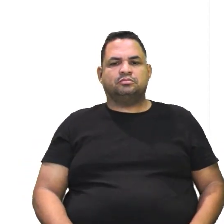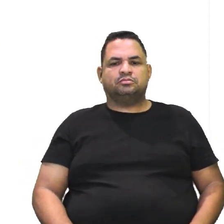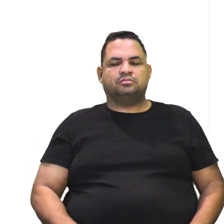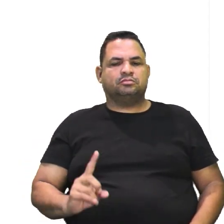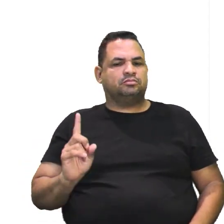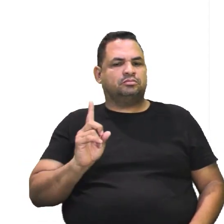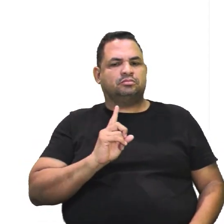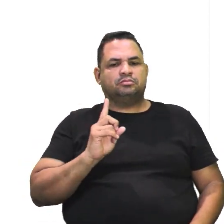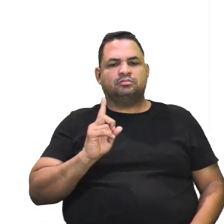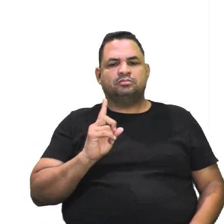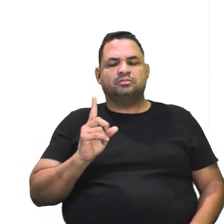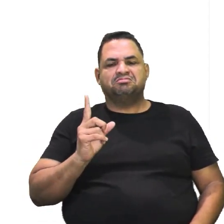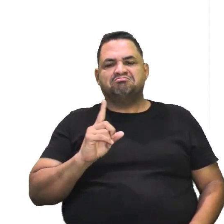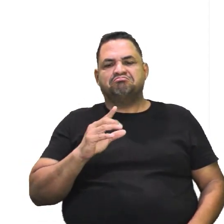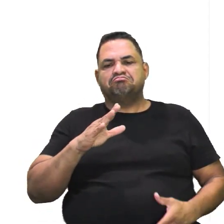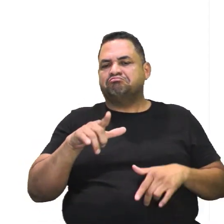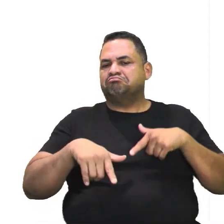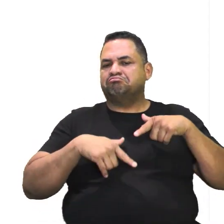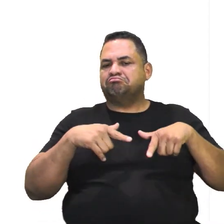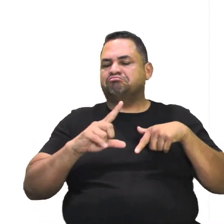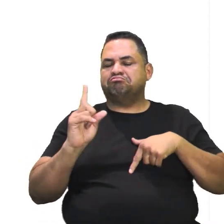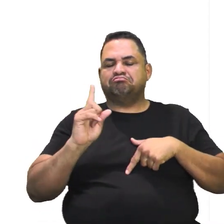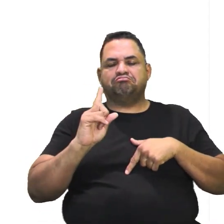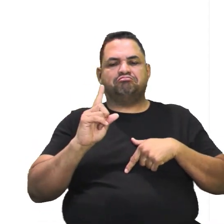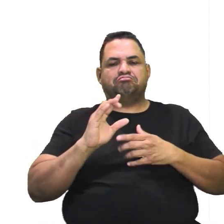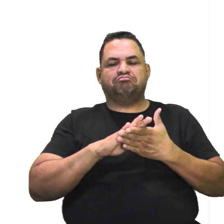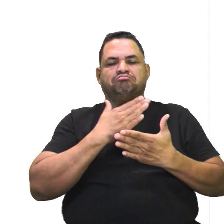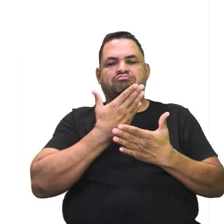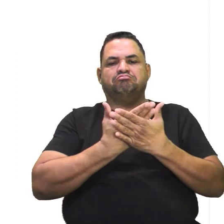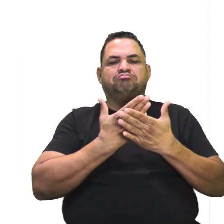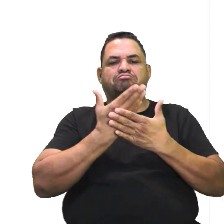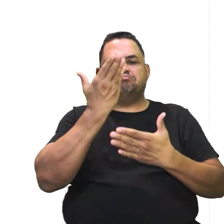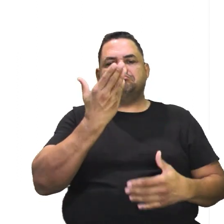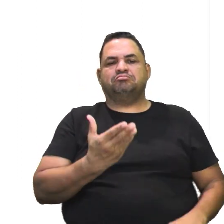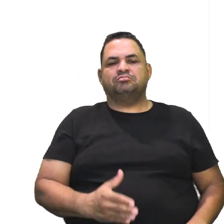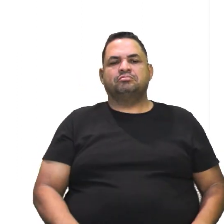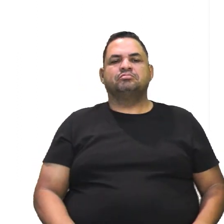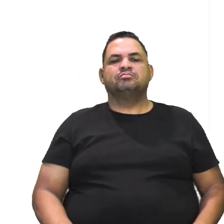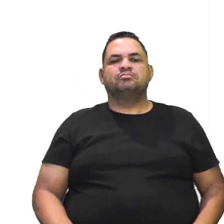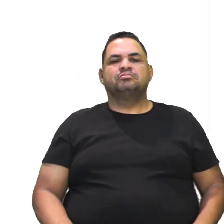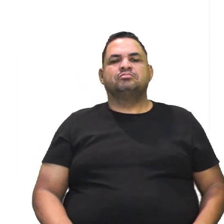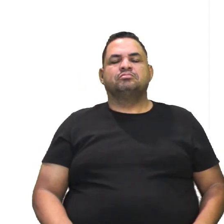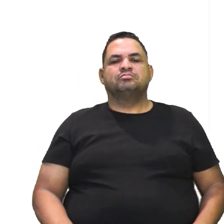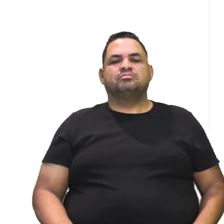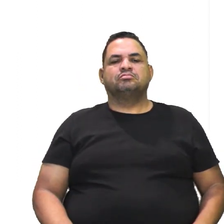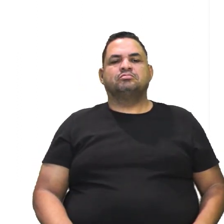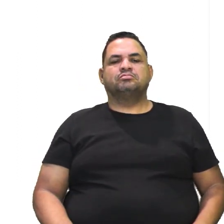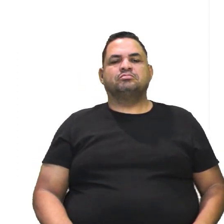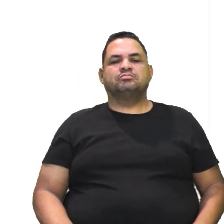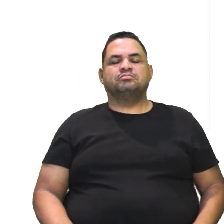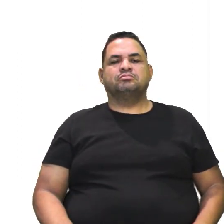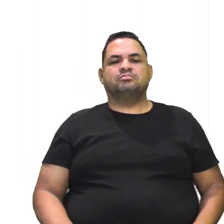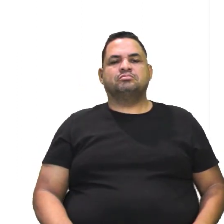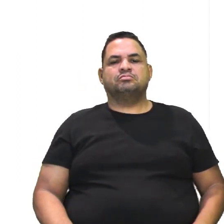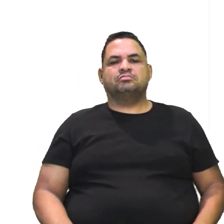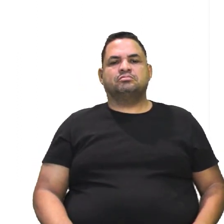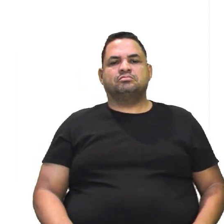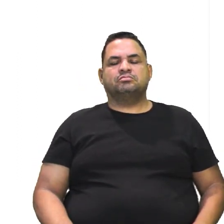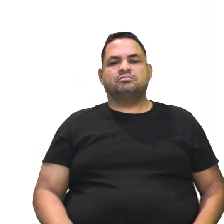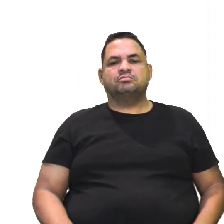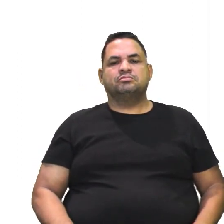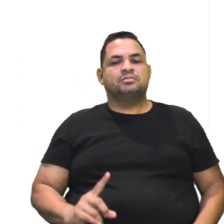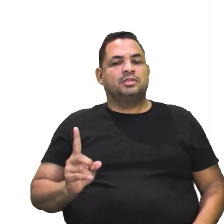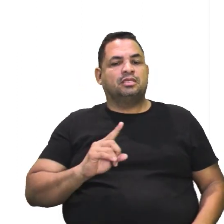nem trabalha, E nem estuda. Então não serve. Desse né? gráfico aqui, o que eu até comento com os meus alunos é o seguinte: esse não trabalha